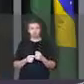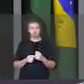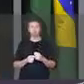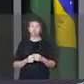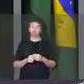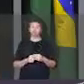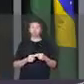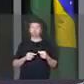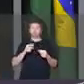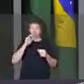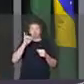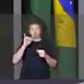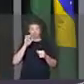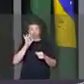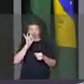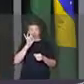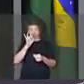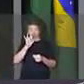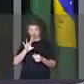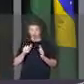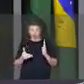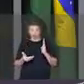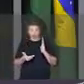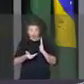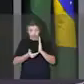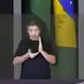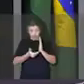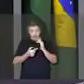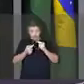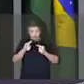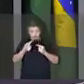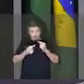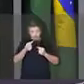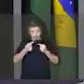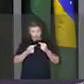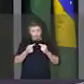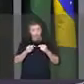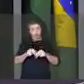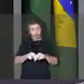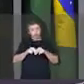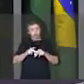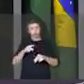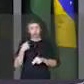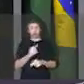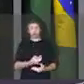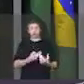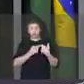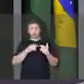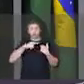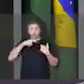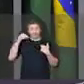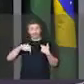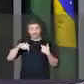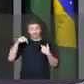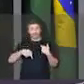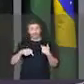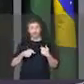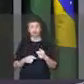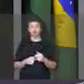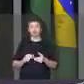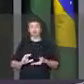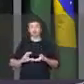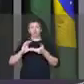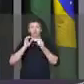apreciada apenas pela Câmara dos Deputados. E é para isso que nós temos essa competência e temos o Conselho de